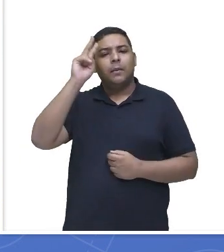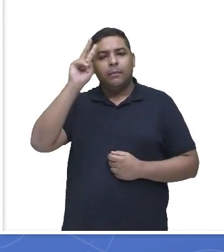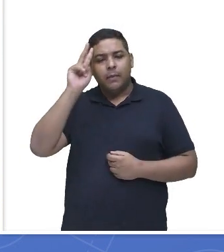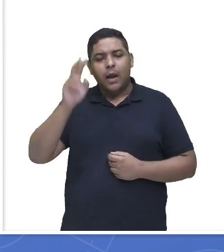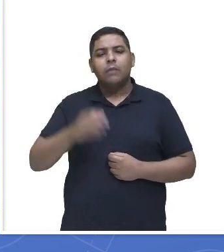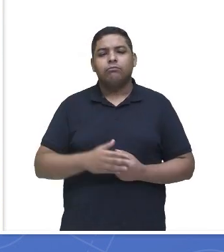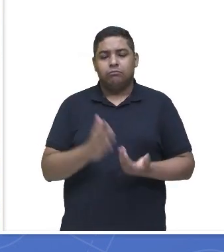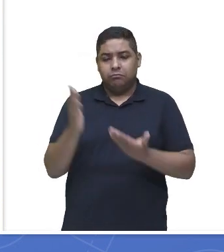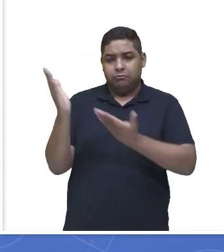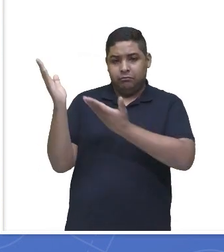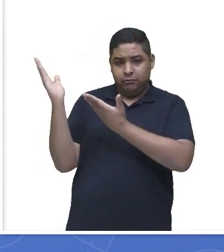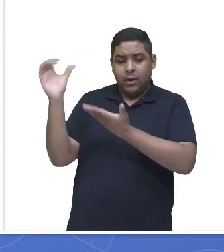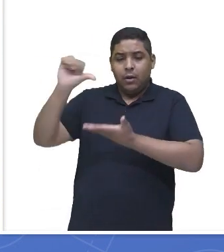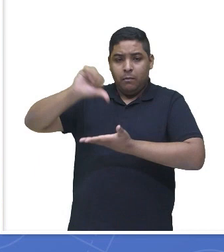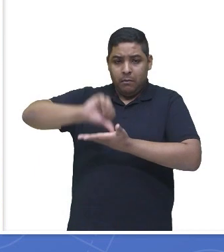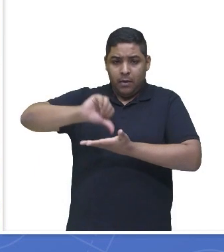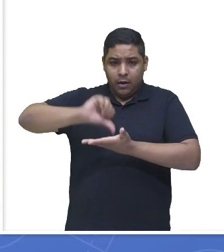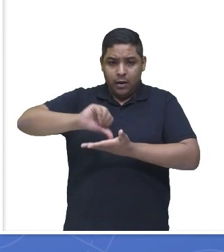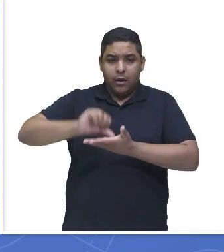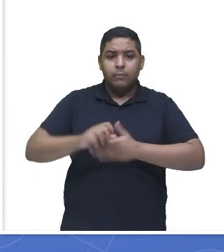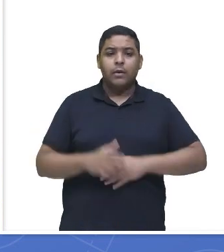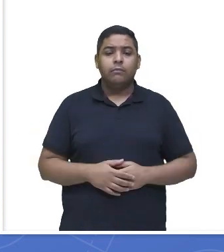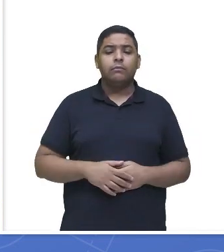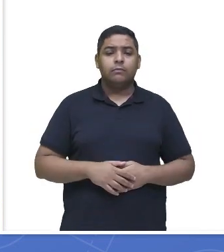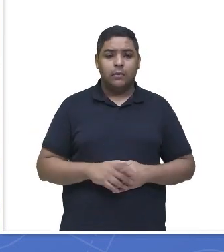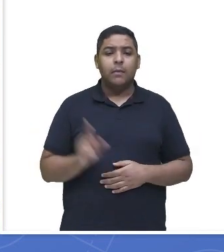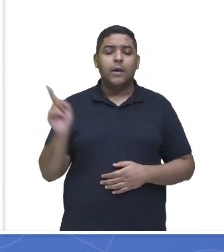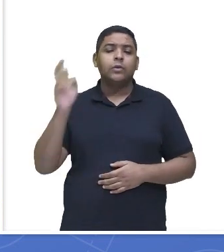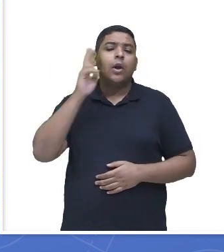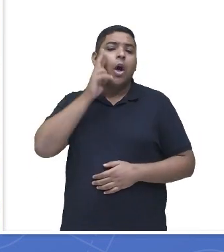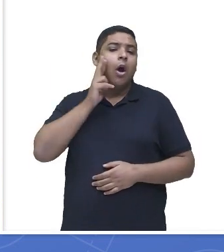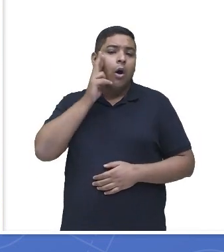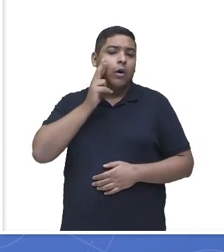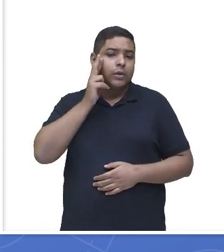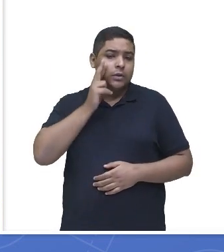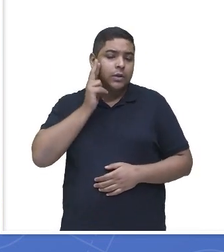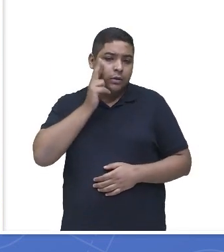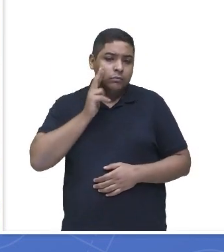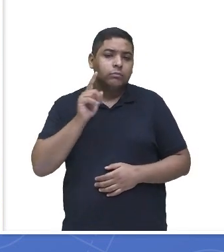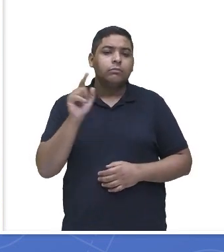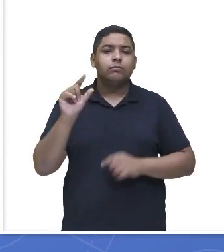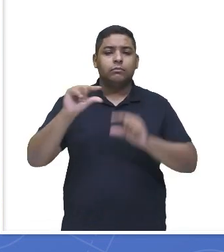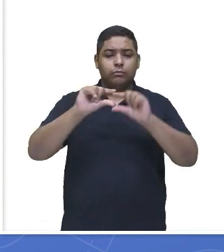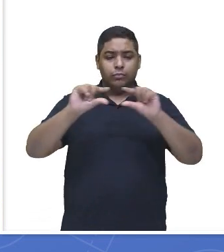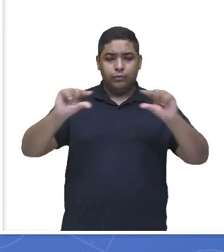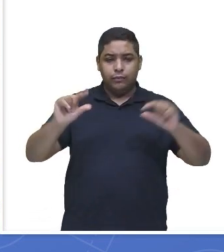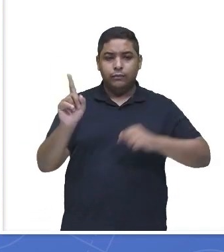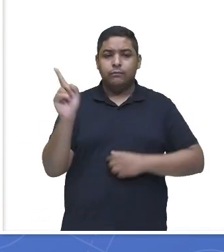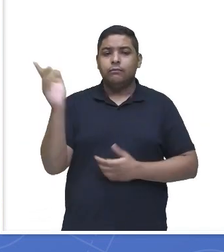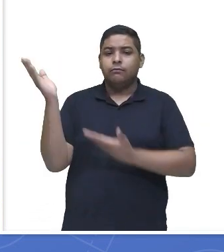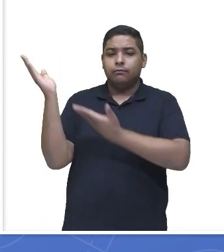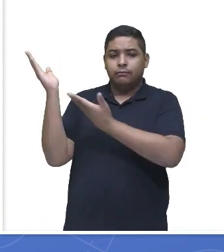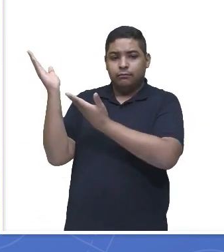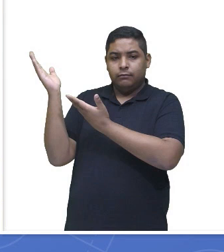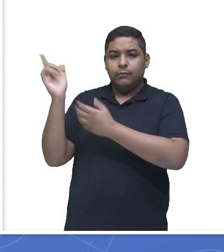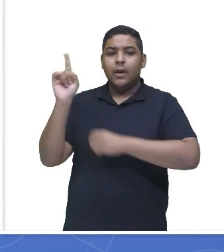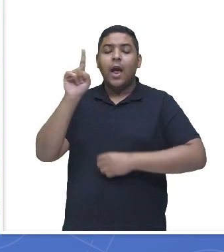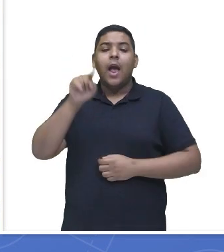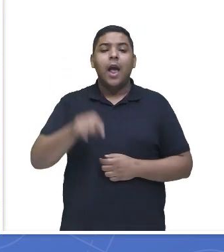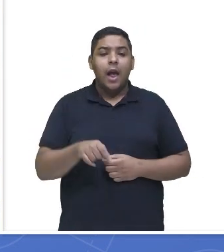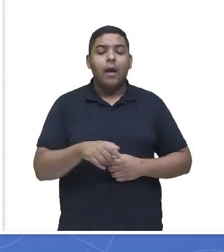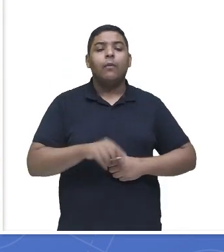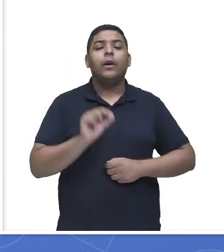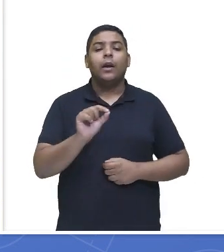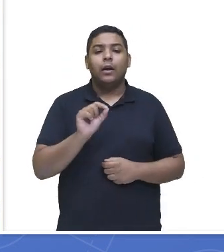bem interessante, essa parte rosa que está aqui, toda rosa aqui, é aquilo que nós chamamos da filosofia